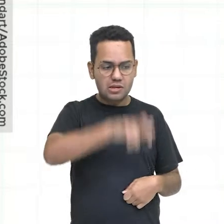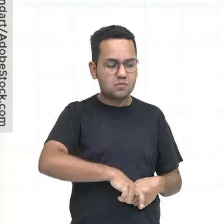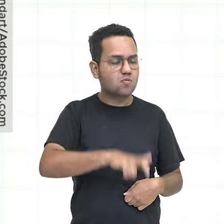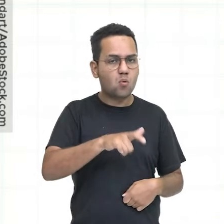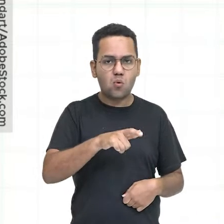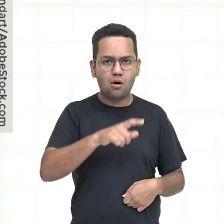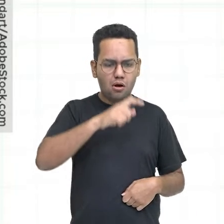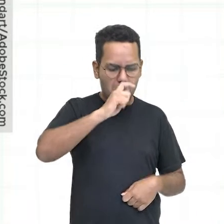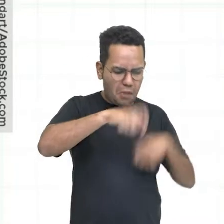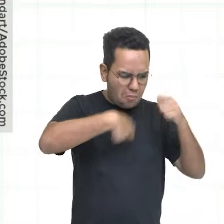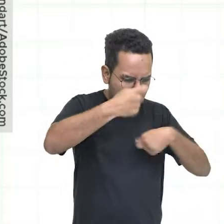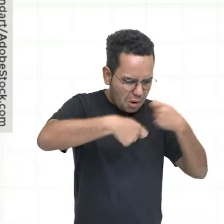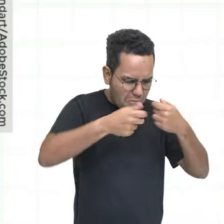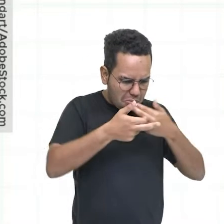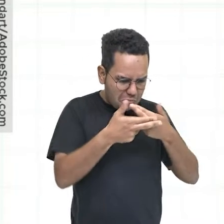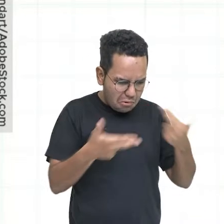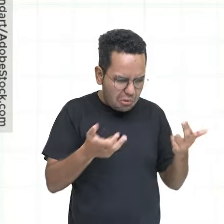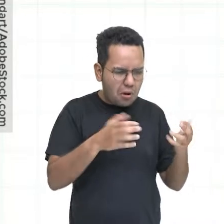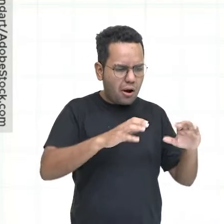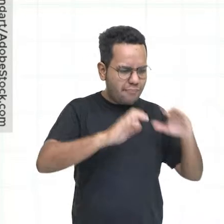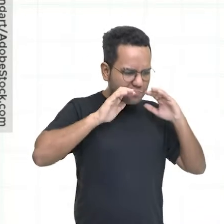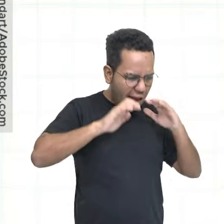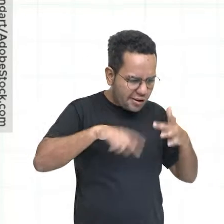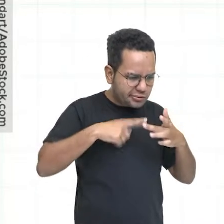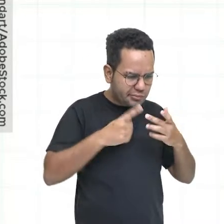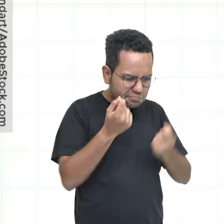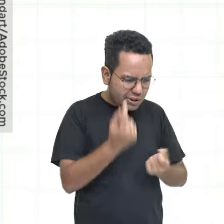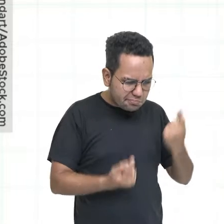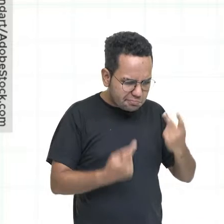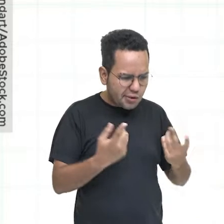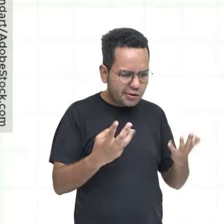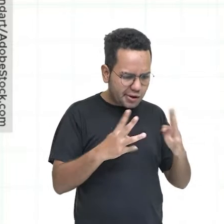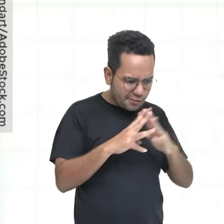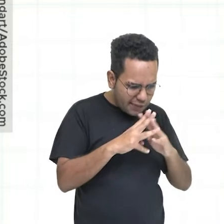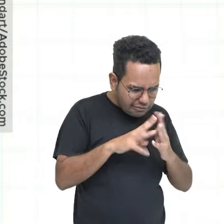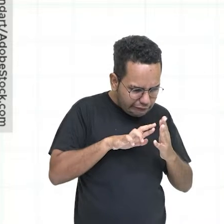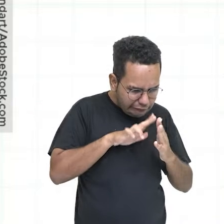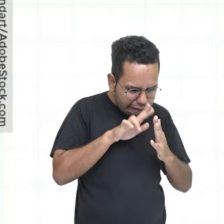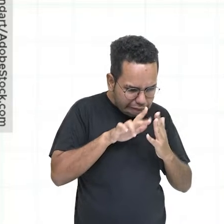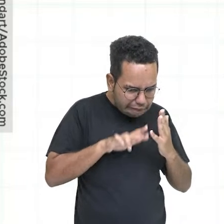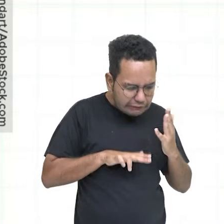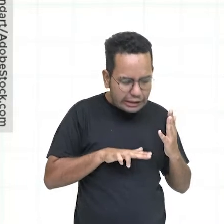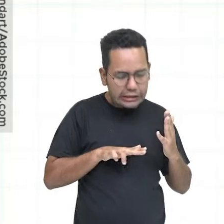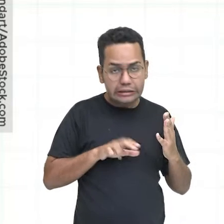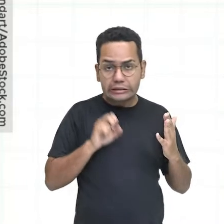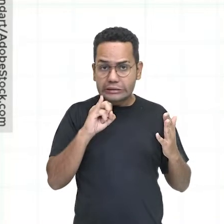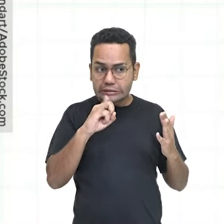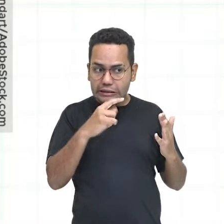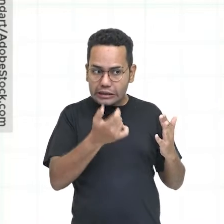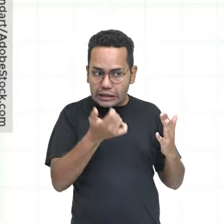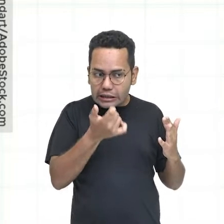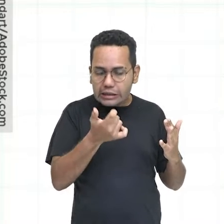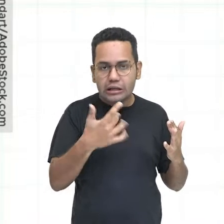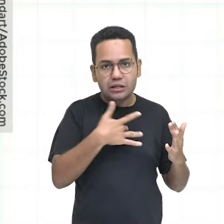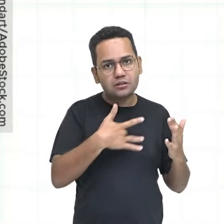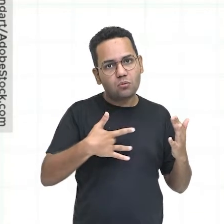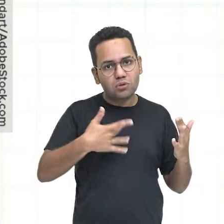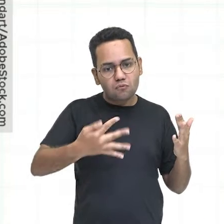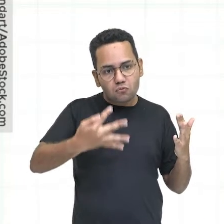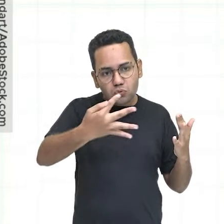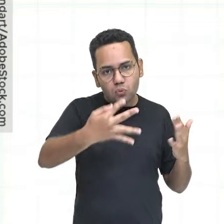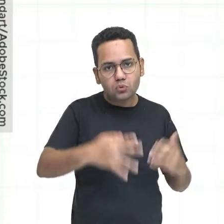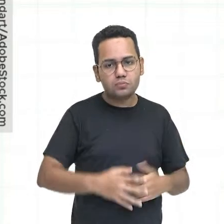muita comida, essas besteiras, né? Se ele quisesse permanecer saudável. Aqui, gente, eu chamo a atenção para o should. Ele está, de